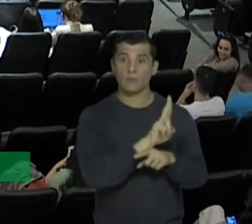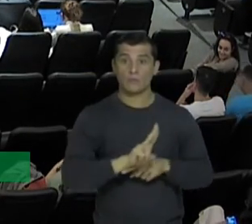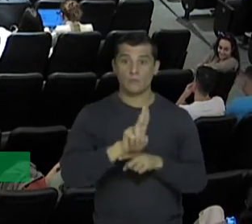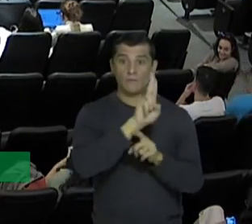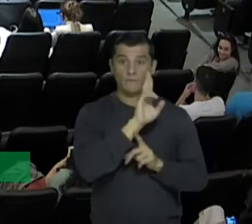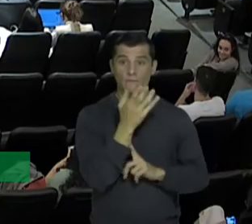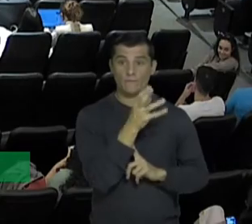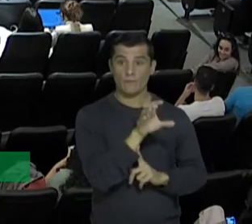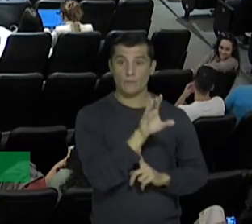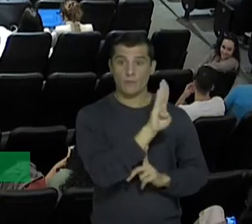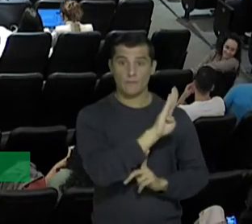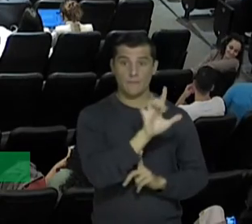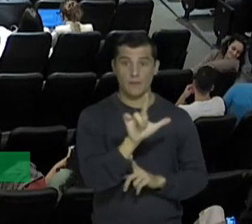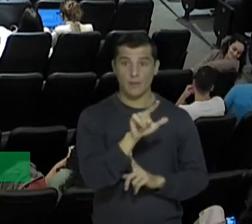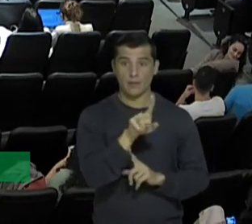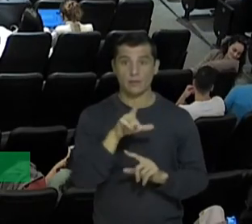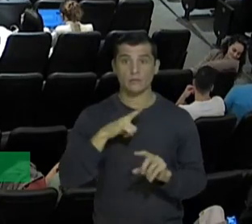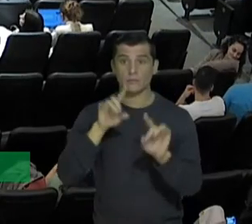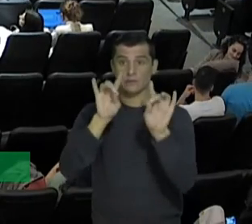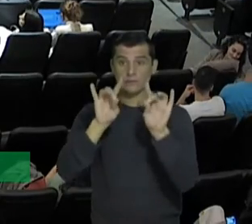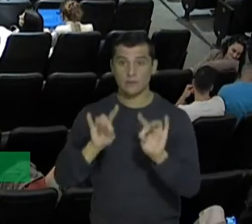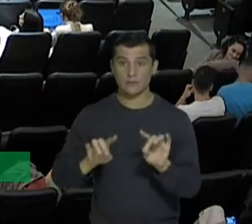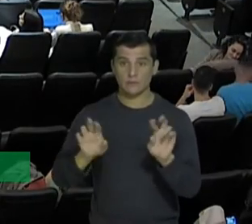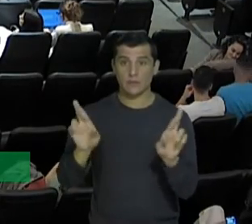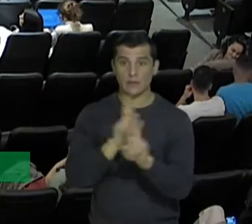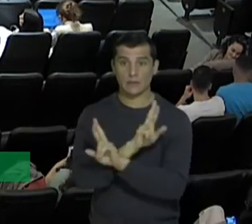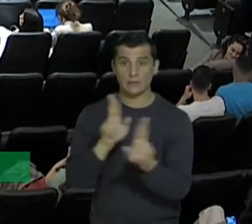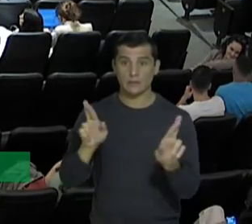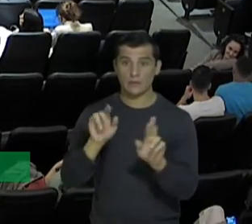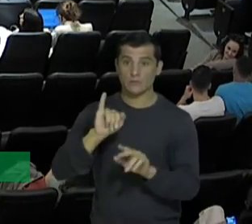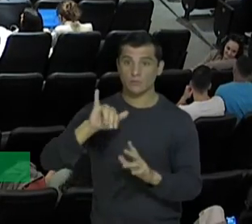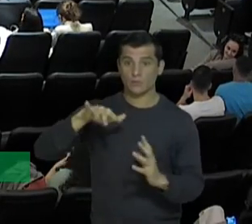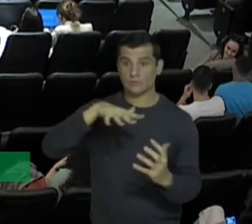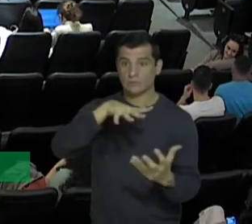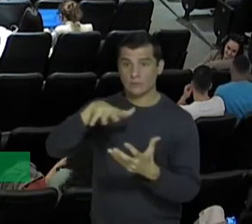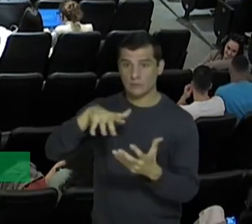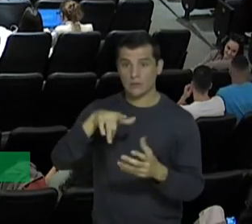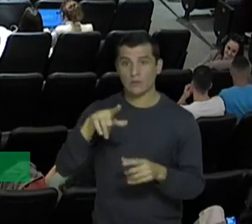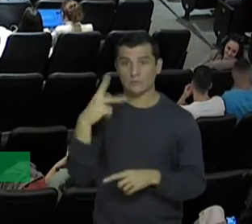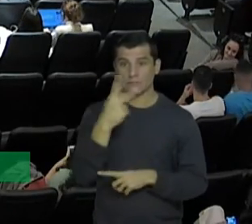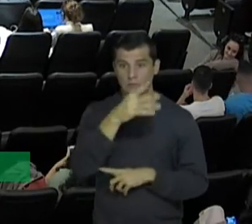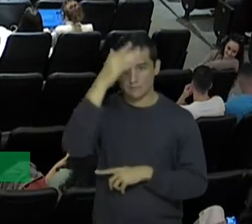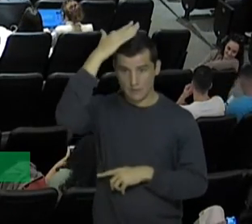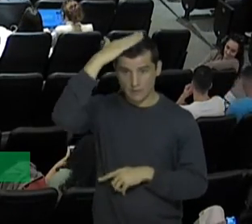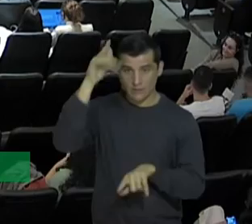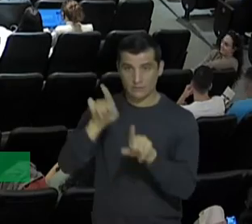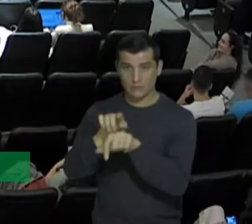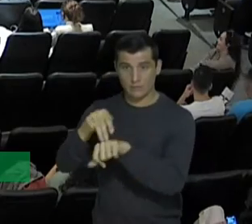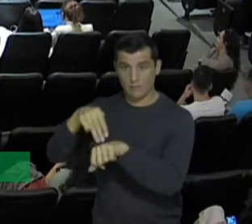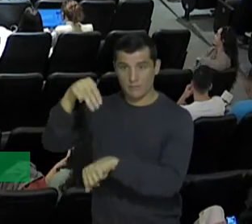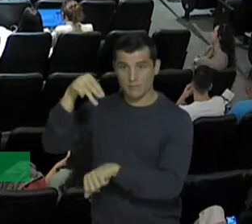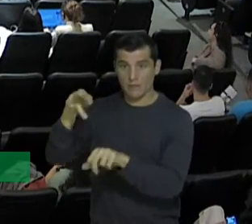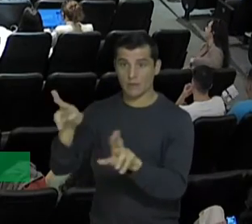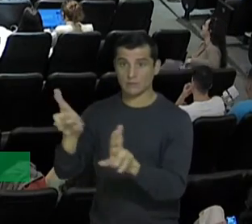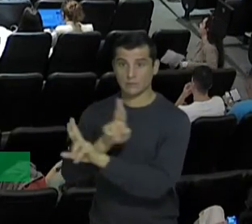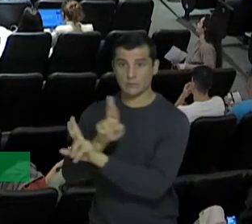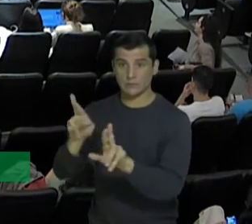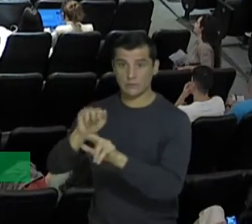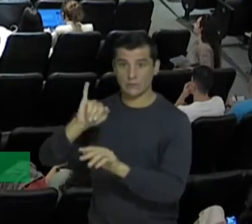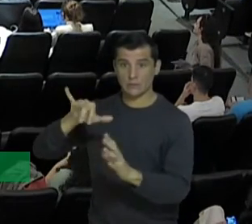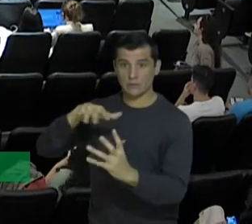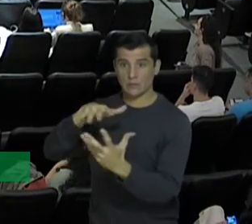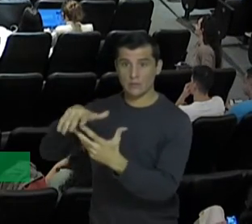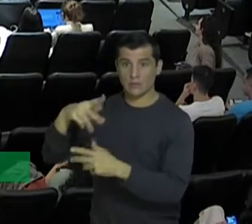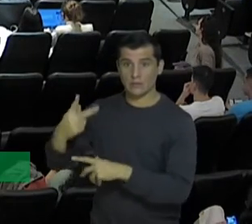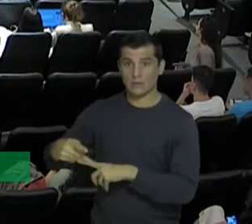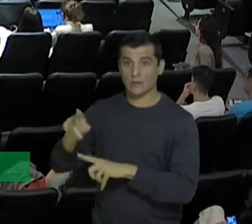especialista em relações internacionais pela Universidade Federal do Paraná e mestre em relações internacionais pela Universidade Federal